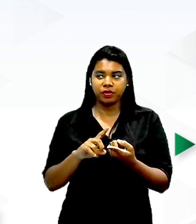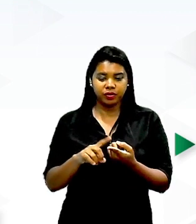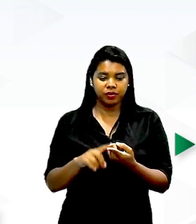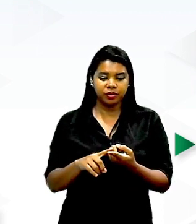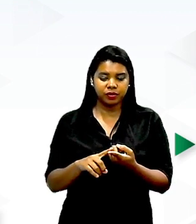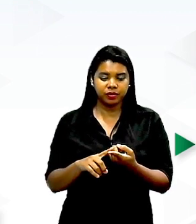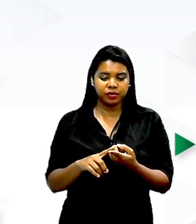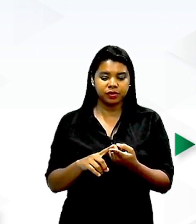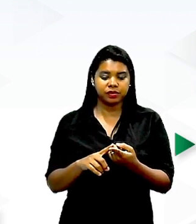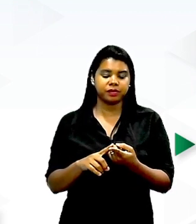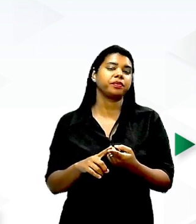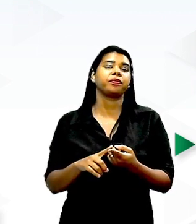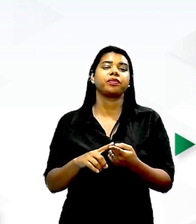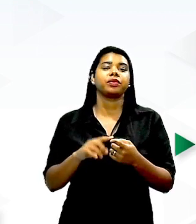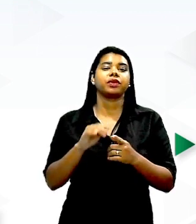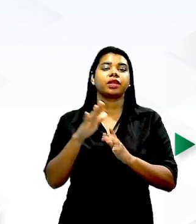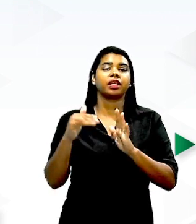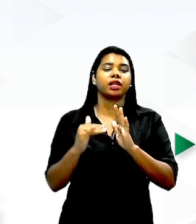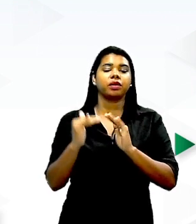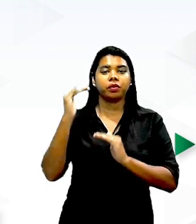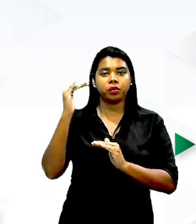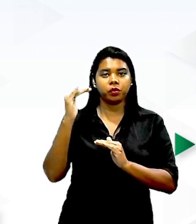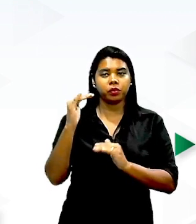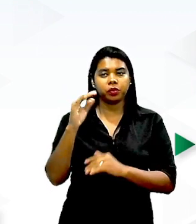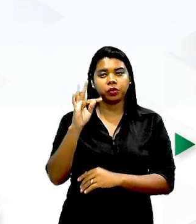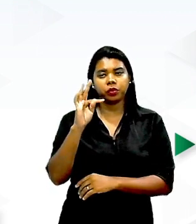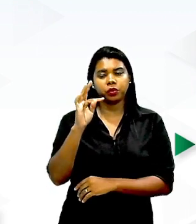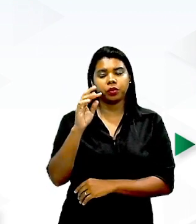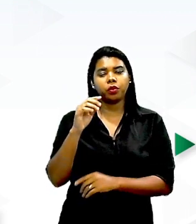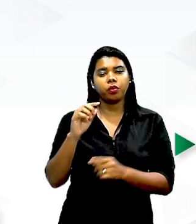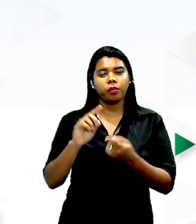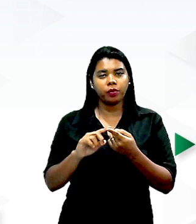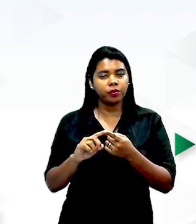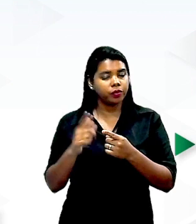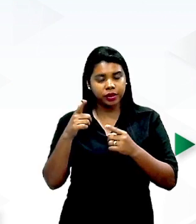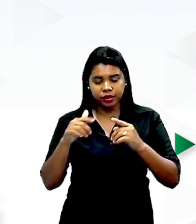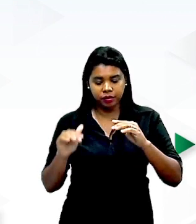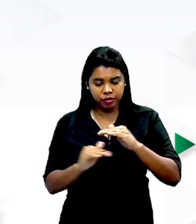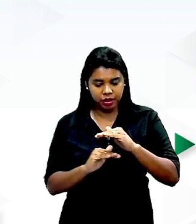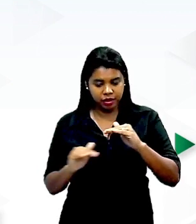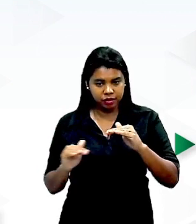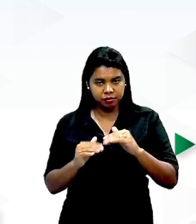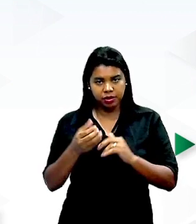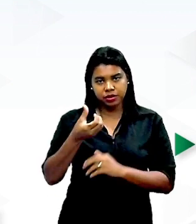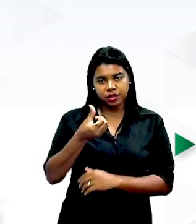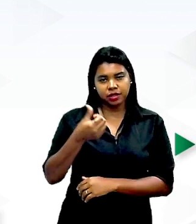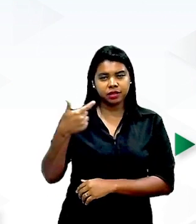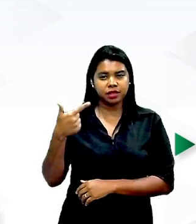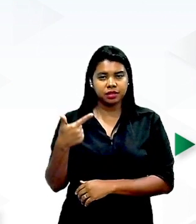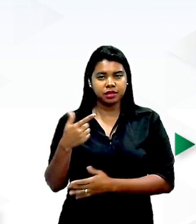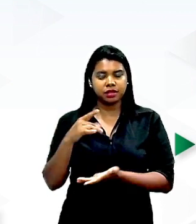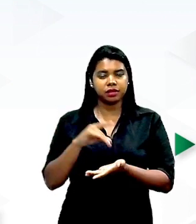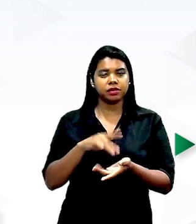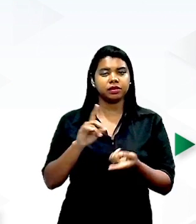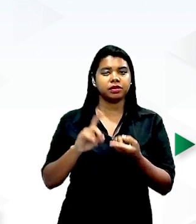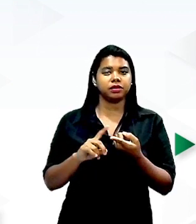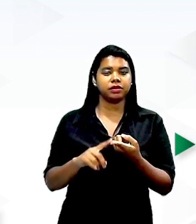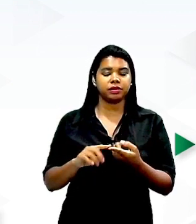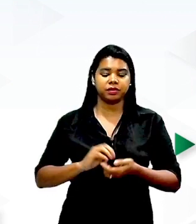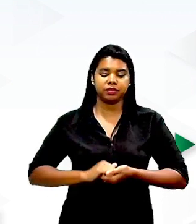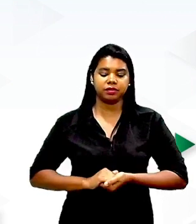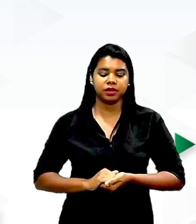da abertura do ângulo no topo desse prédio e não nessa parte de baixo que já sabe que é 62, né? Também já sabemos